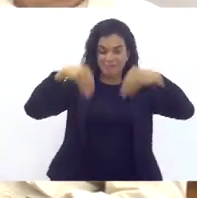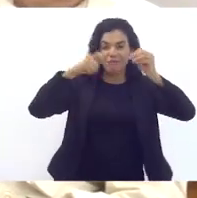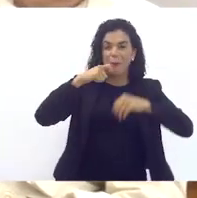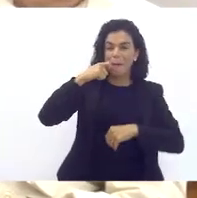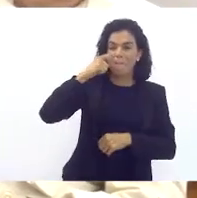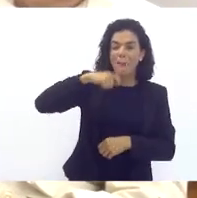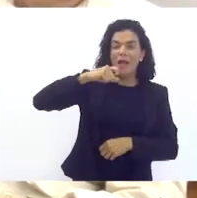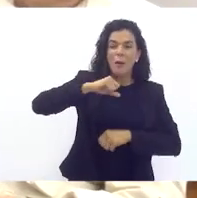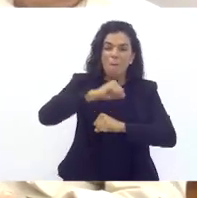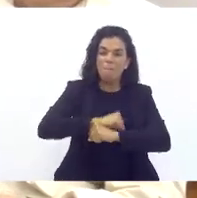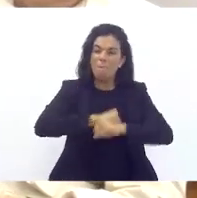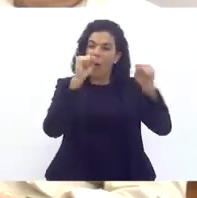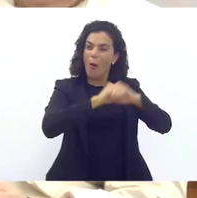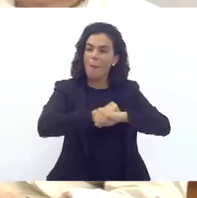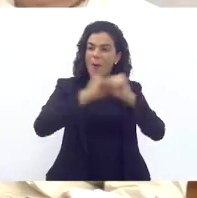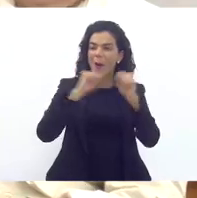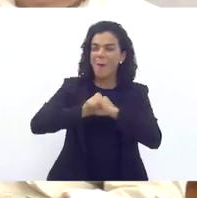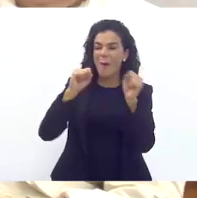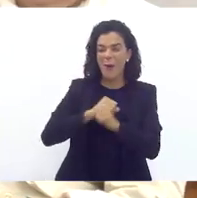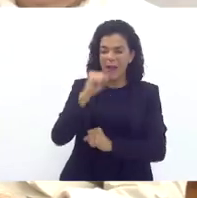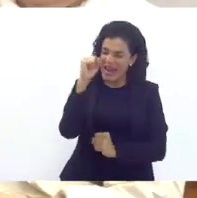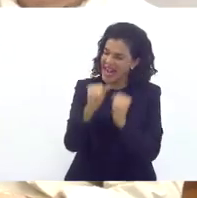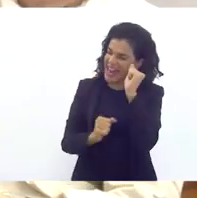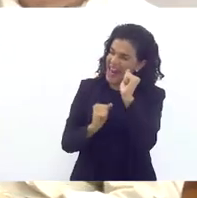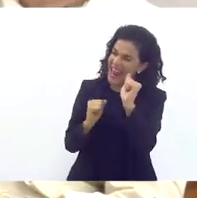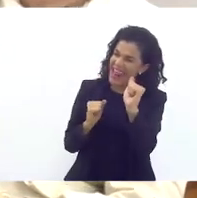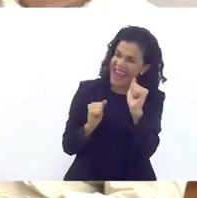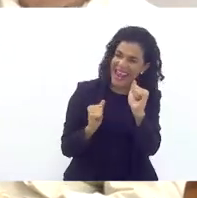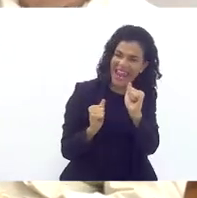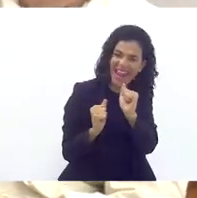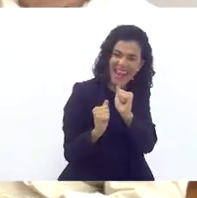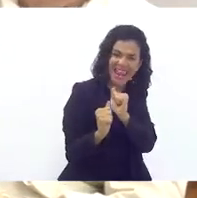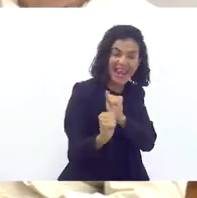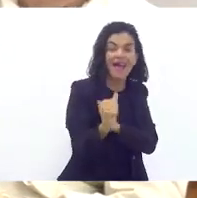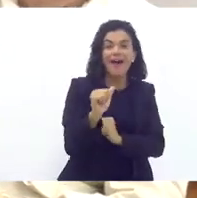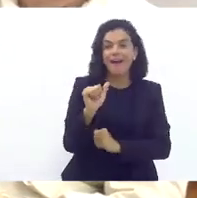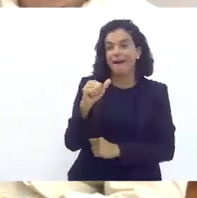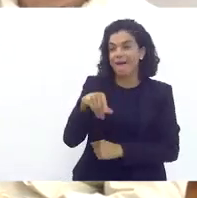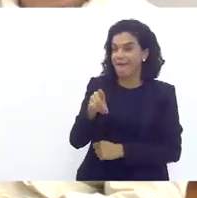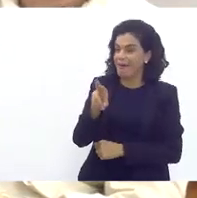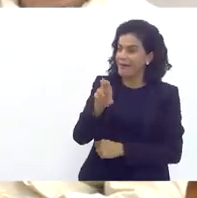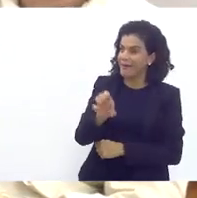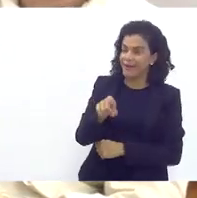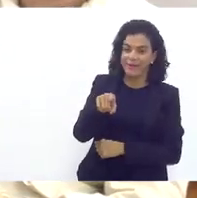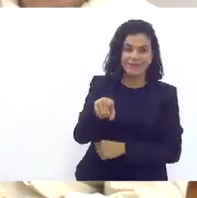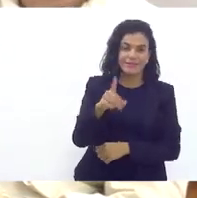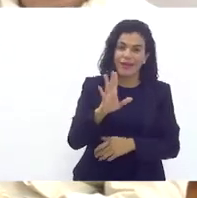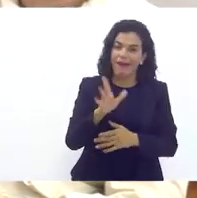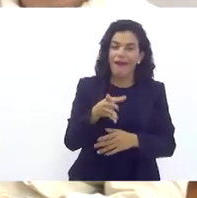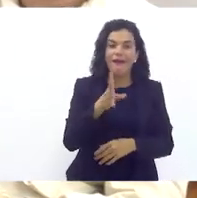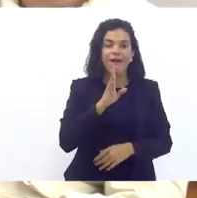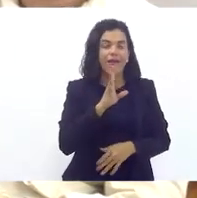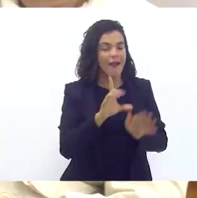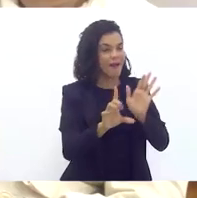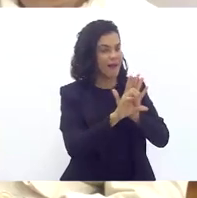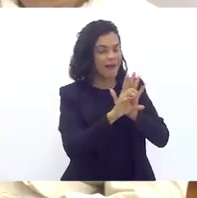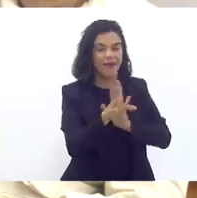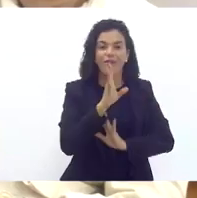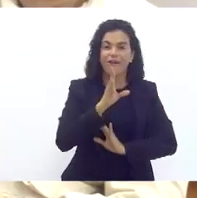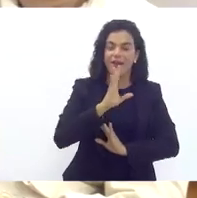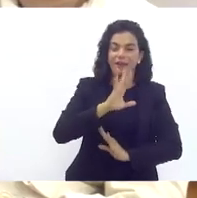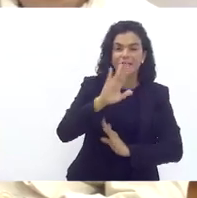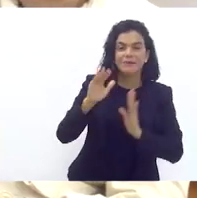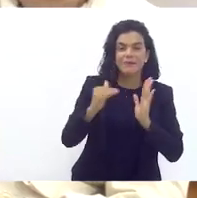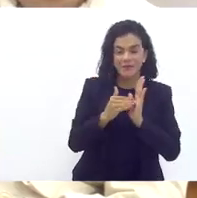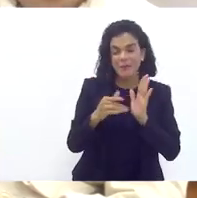porrada e bomba da polícia, correndo. André, nem posso dizer, porque ele já falou todas as leis, todos os papéis, e eu não sei nada de